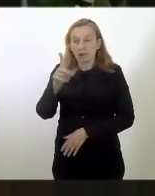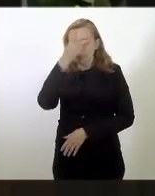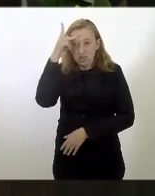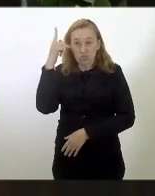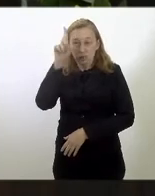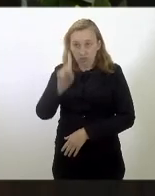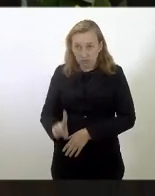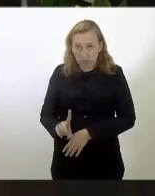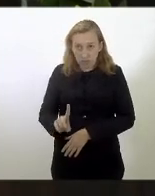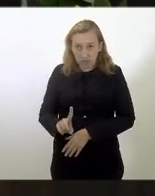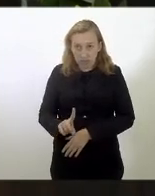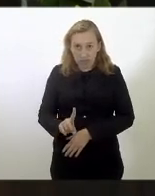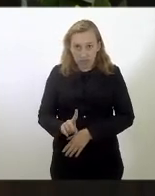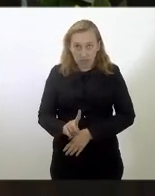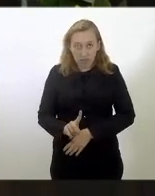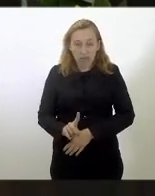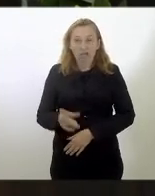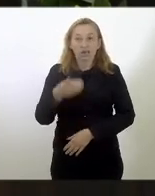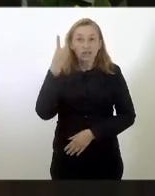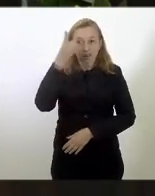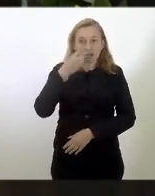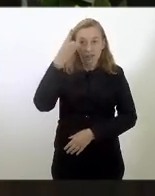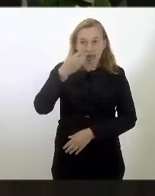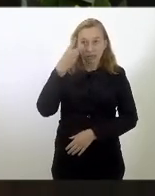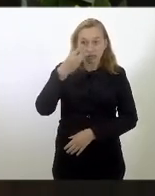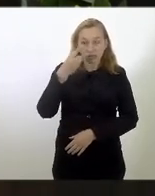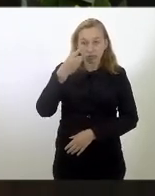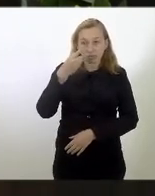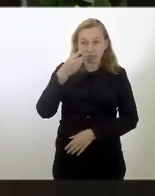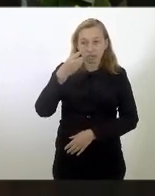Deficiência, deputado Marcelo Cabeleireiro.